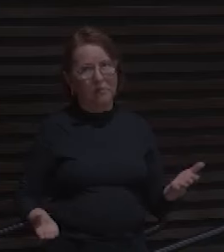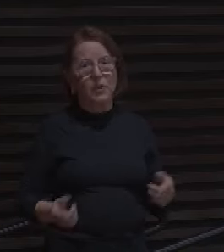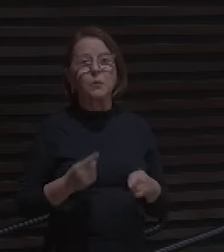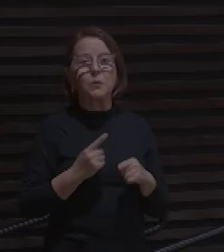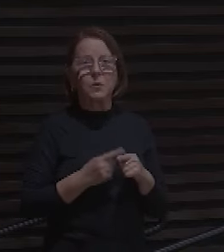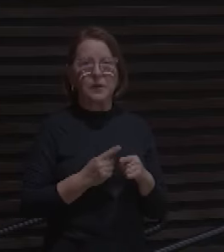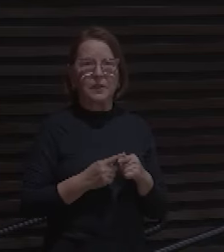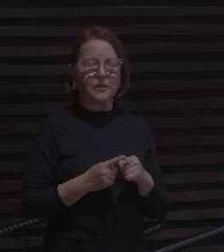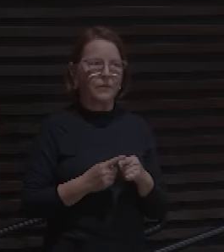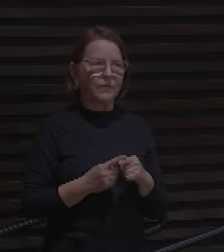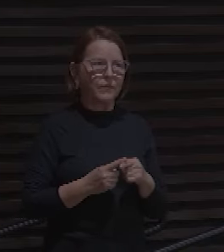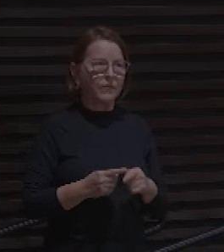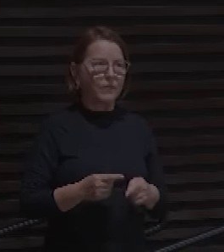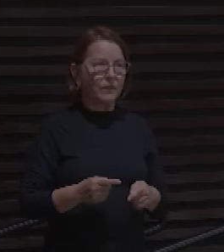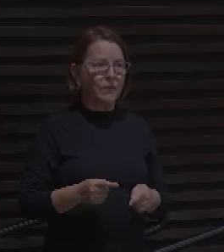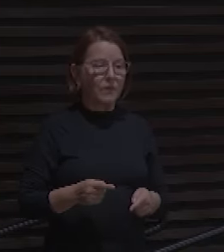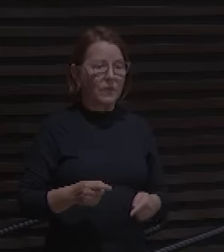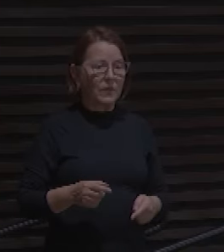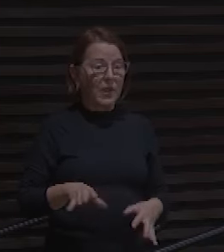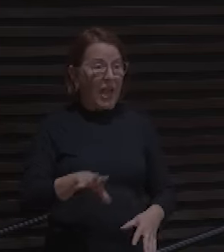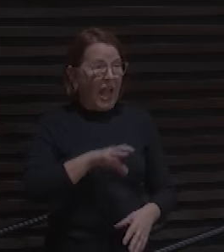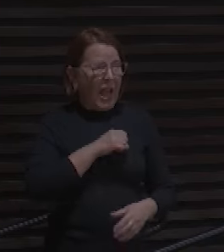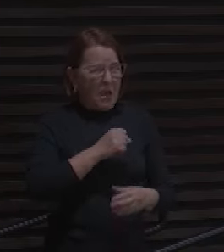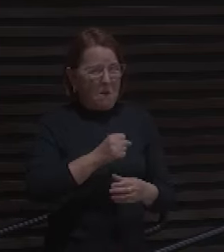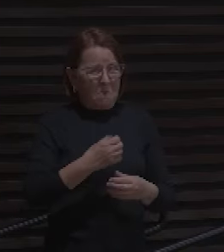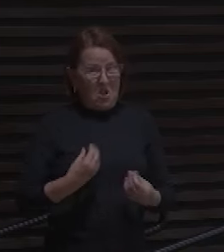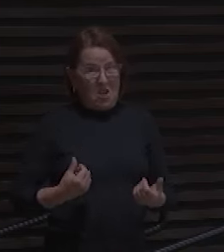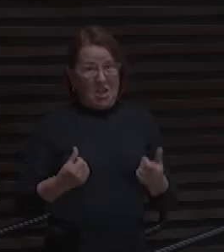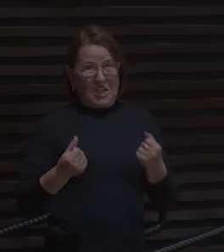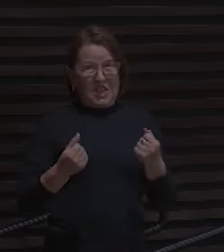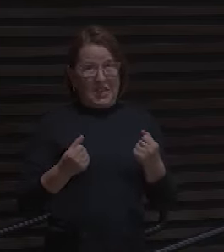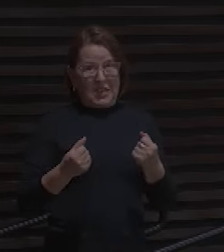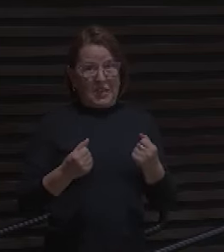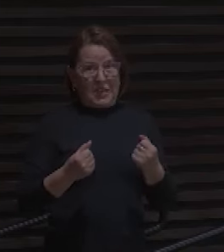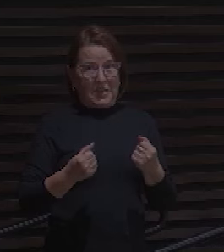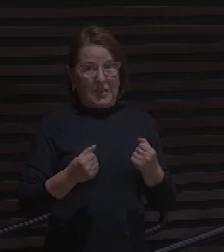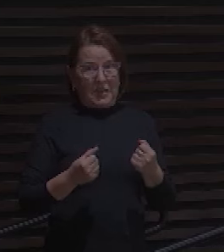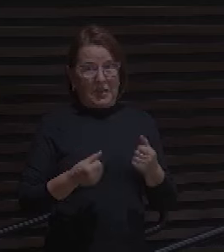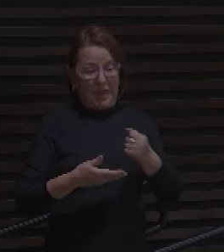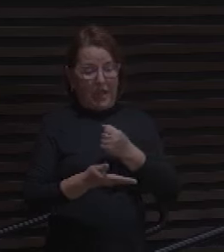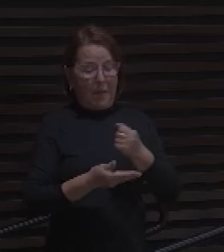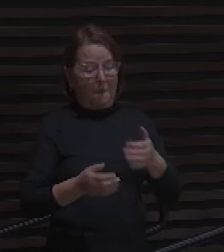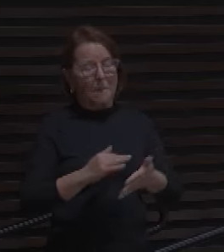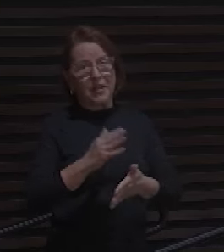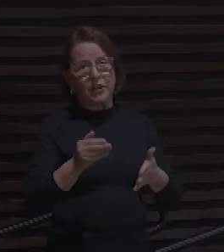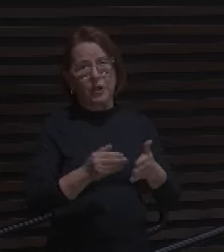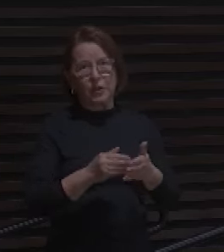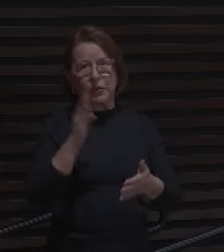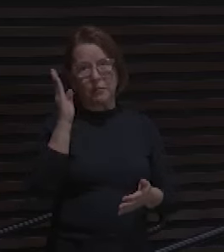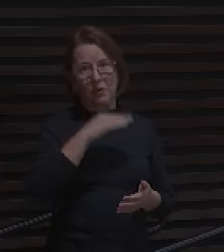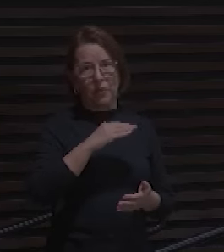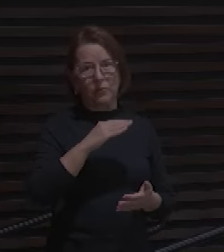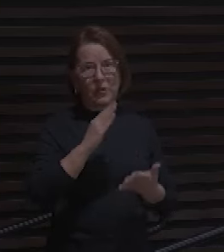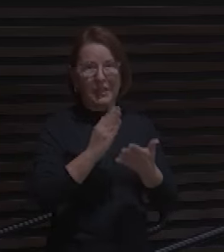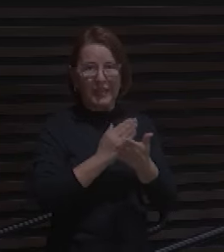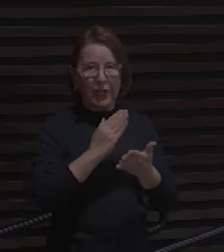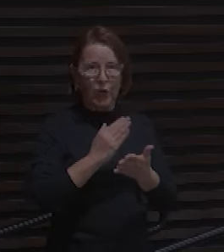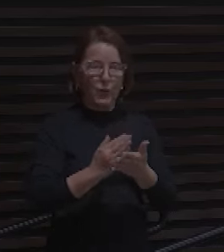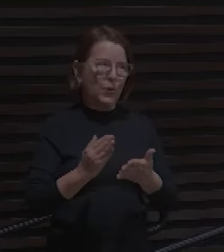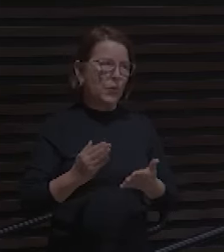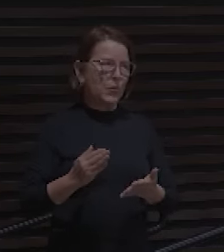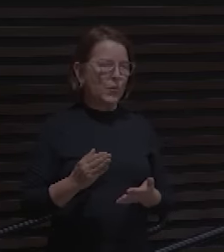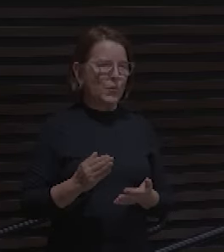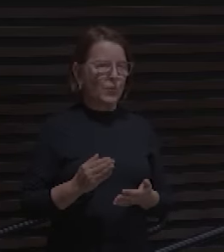quê? O amor ao dinheiro é a raiz de todos os males, e alguns, tem uma versão que diz,